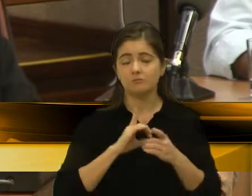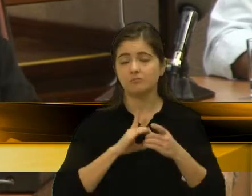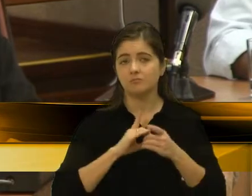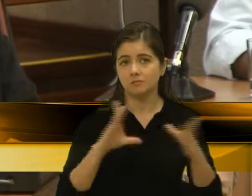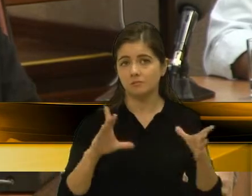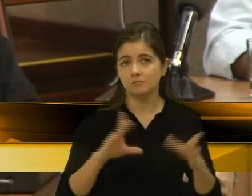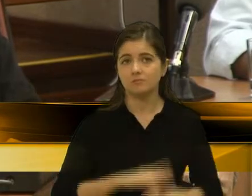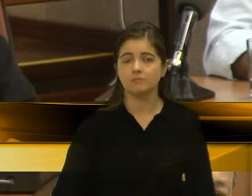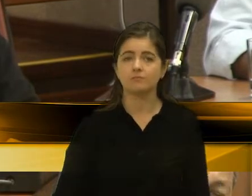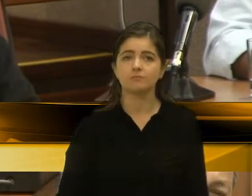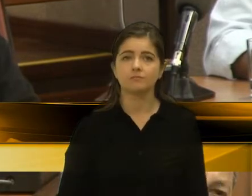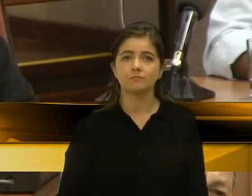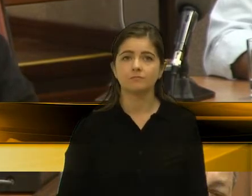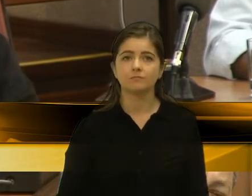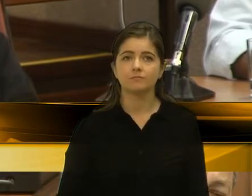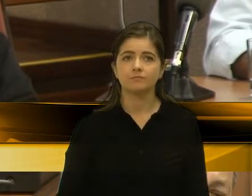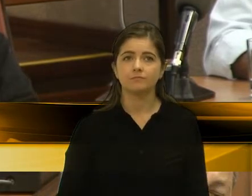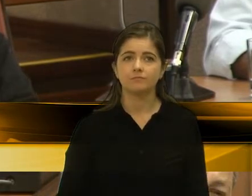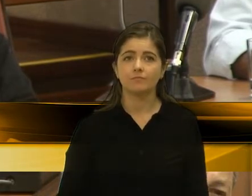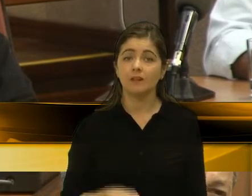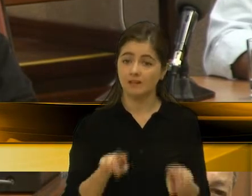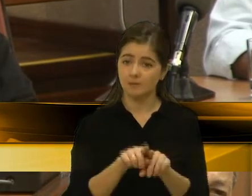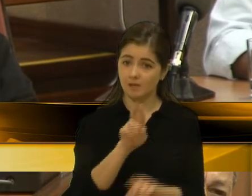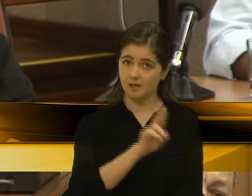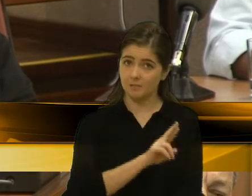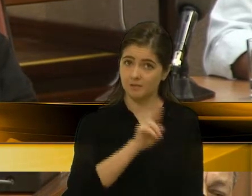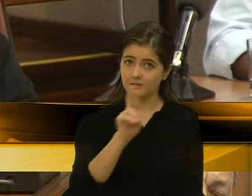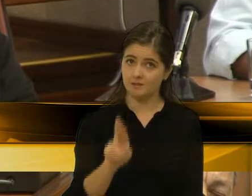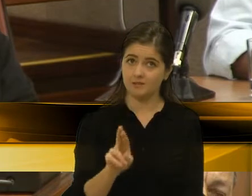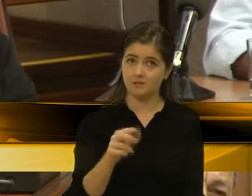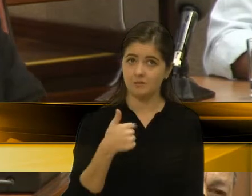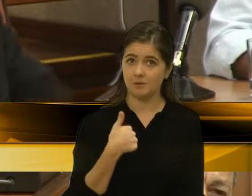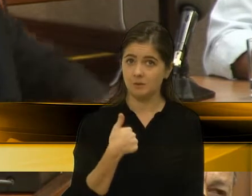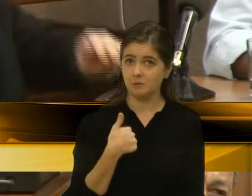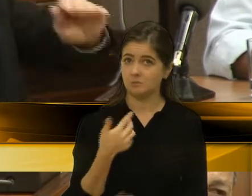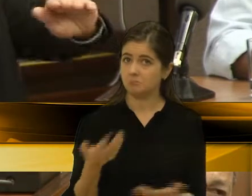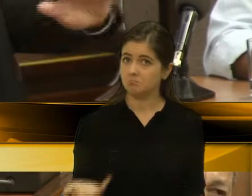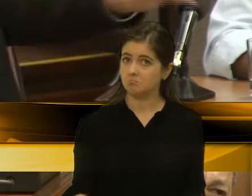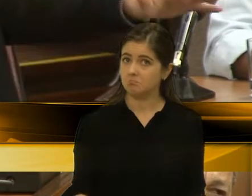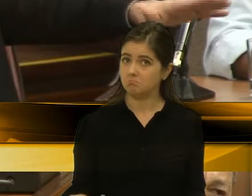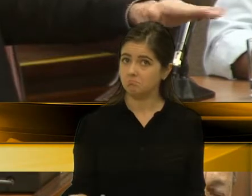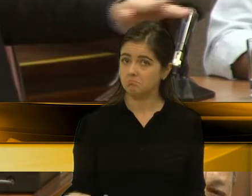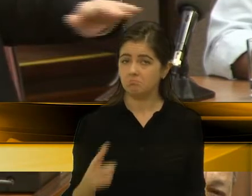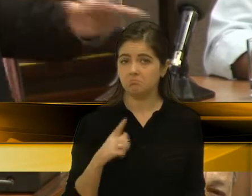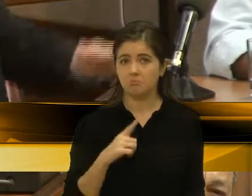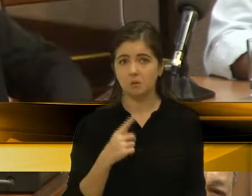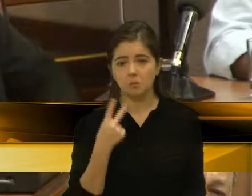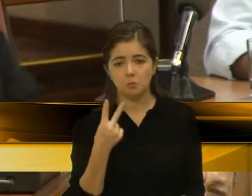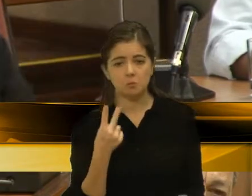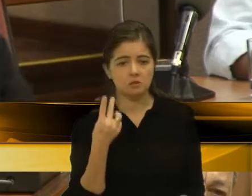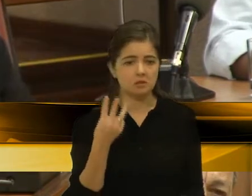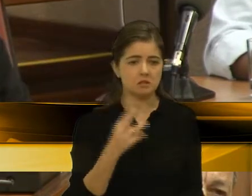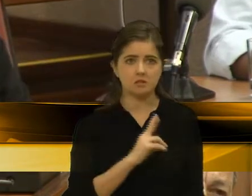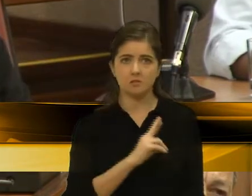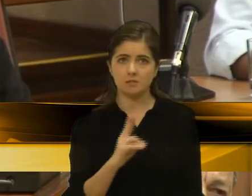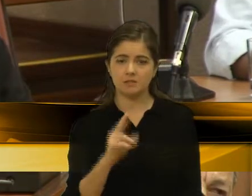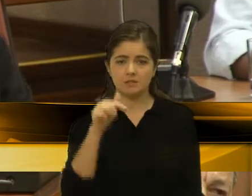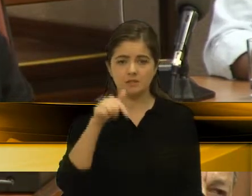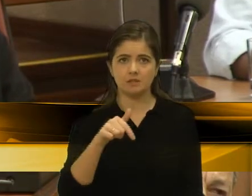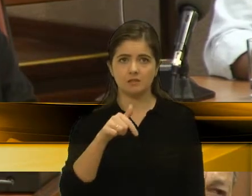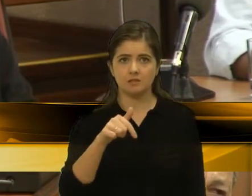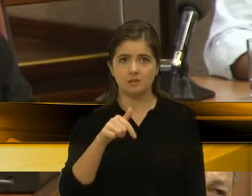dele, direito. E no direito. Agora, vereador, a questão da representação também. Olha, eu acho que tem duas, três representações nessa